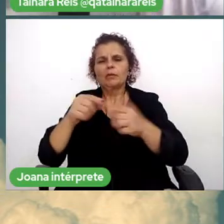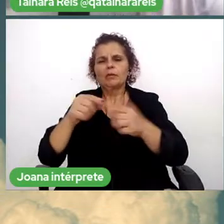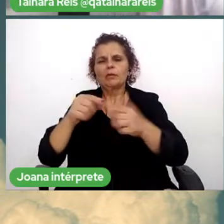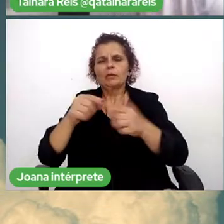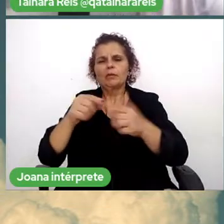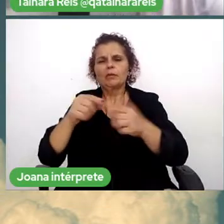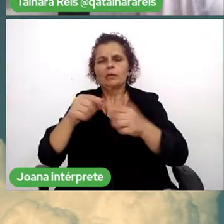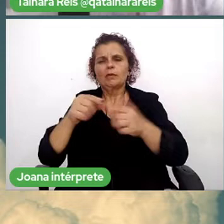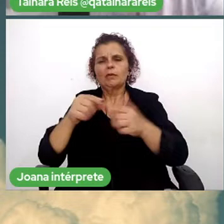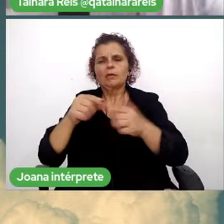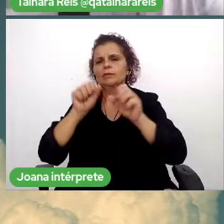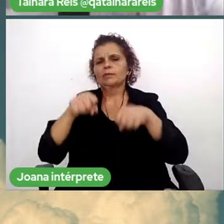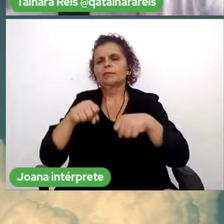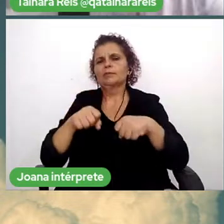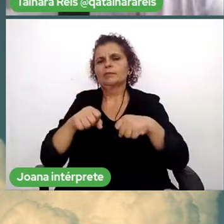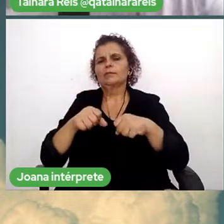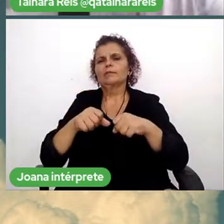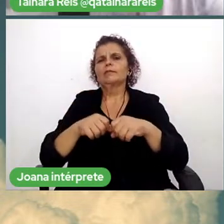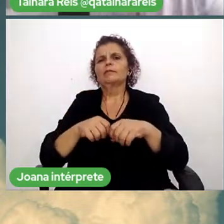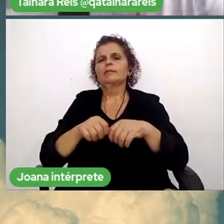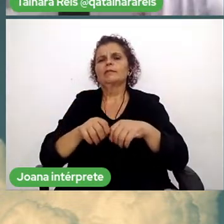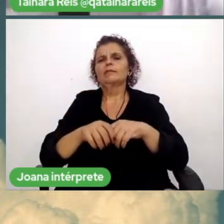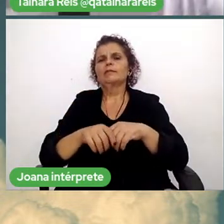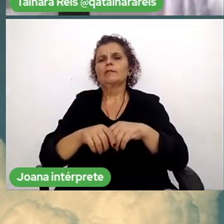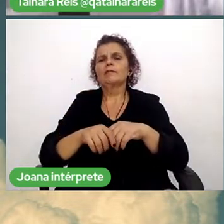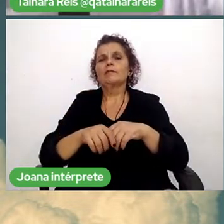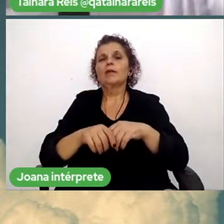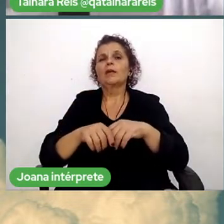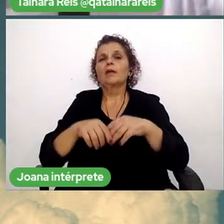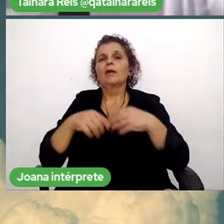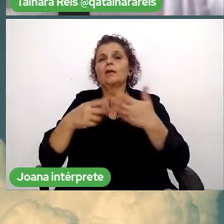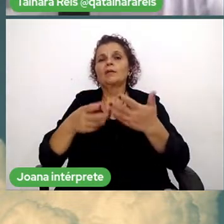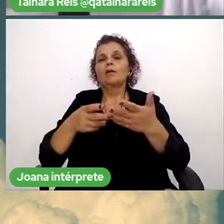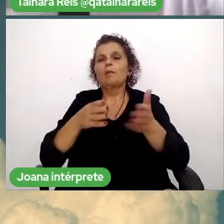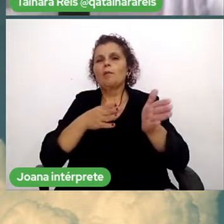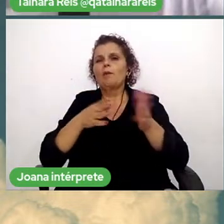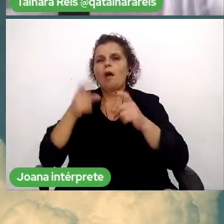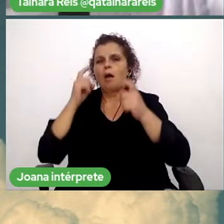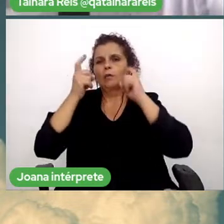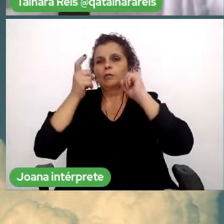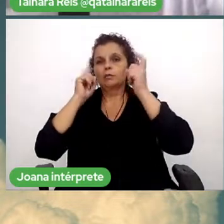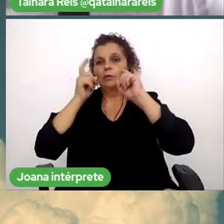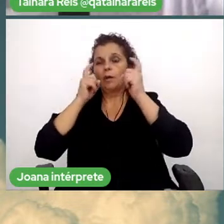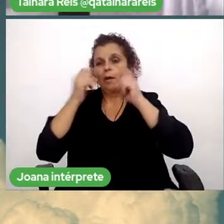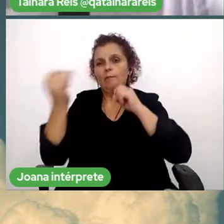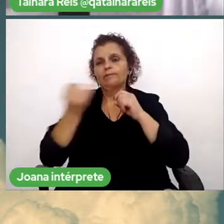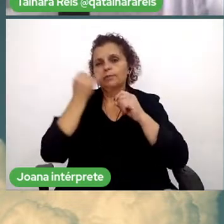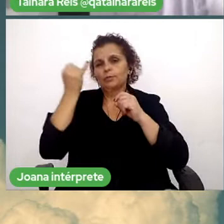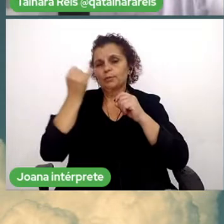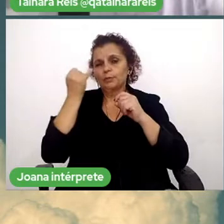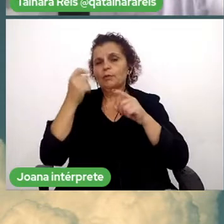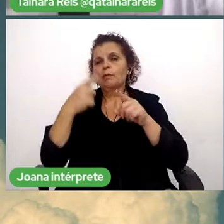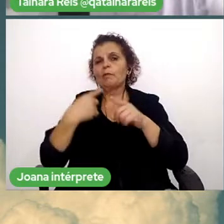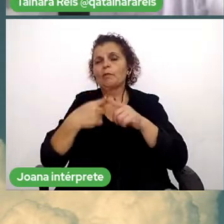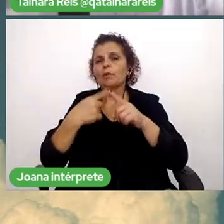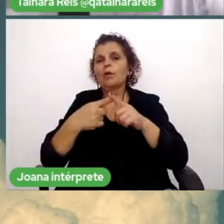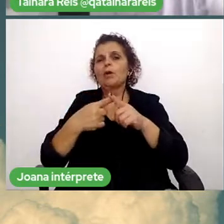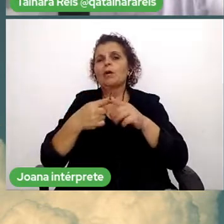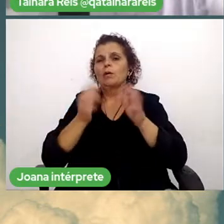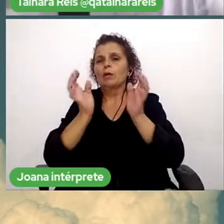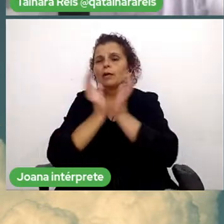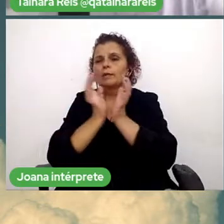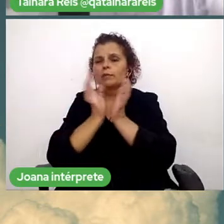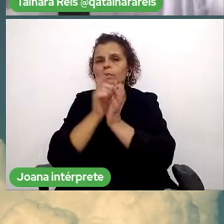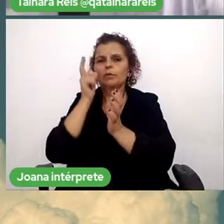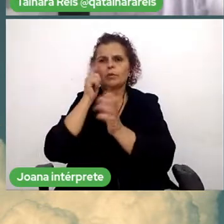reunião, de conversa com o time. Sendo que são momentos que são essenciais para que o time consiga